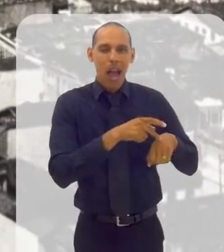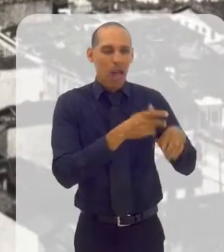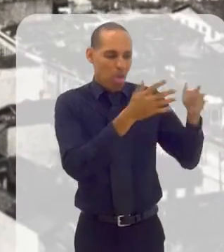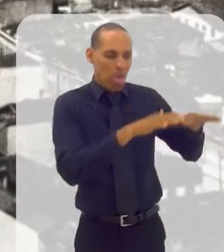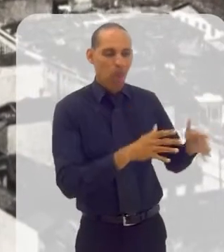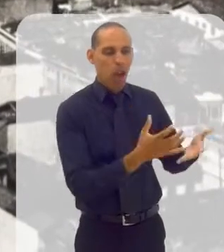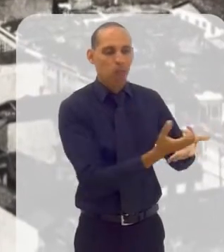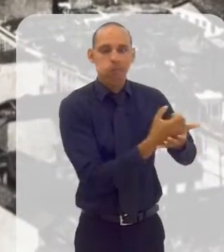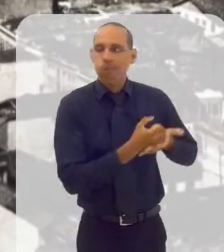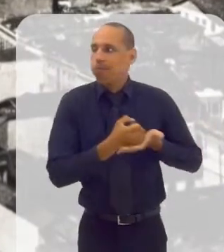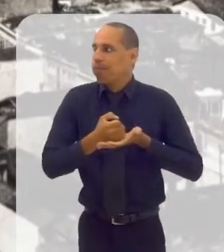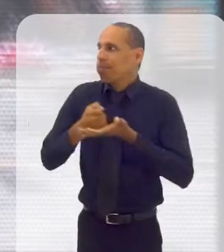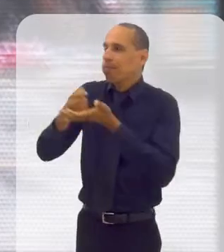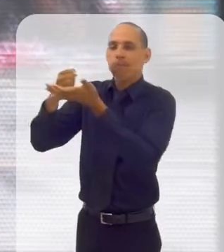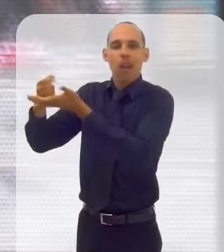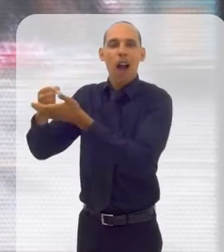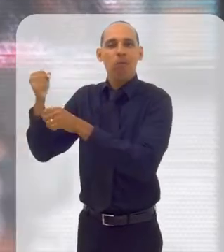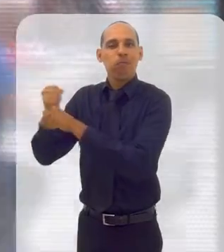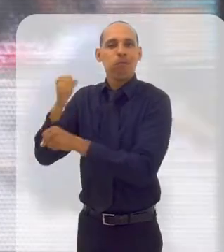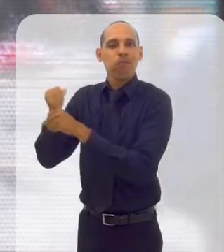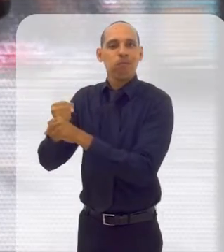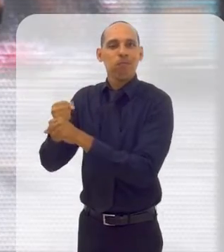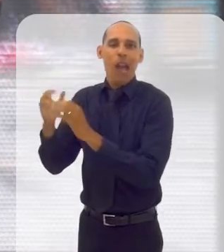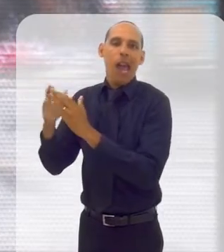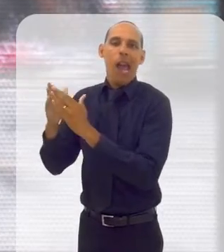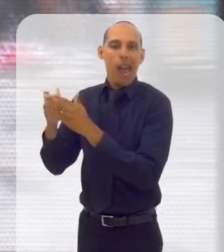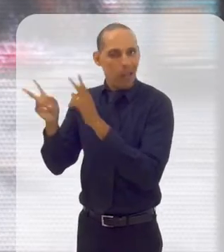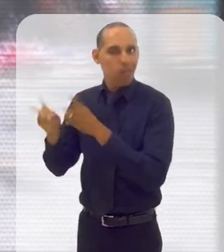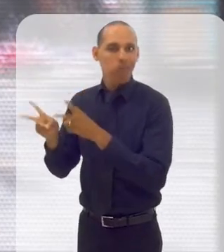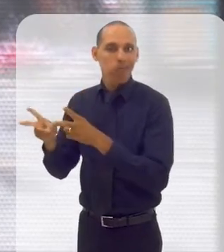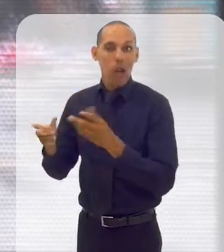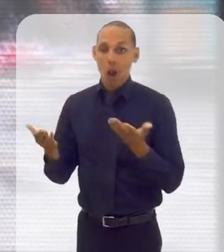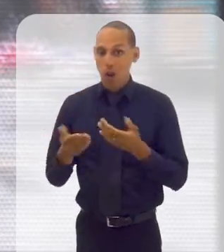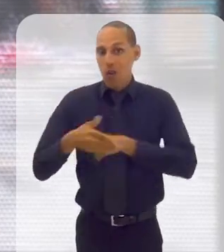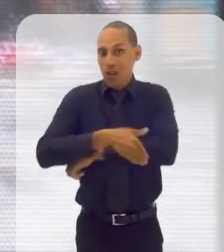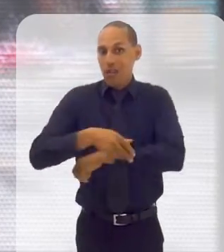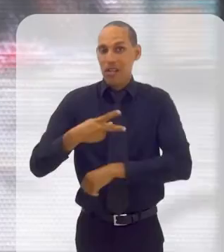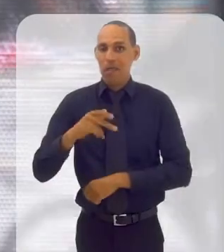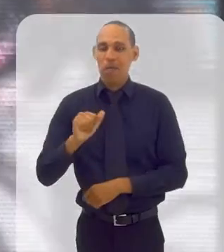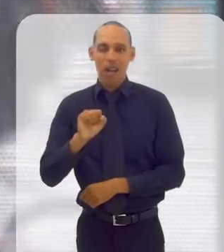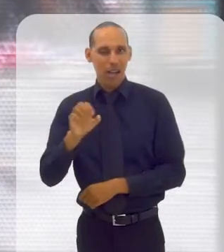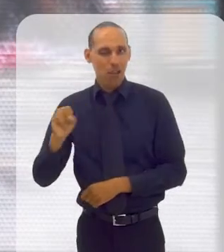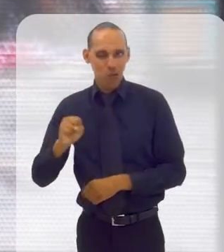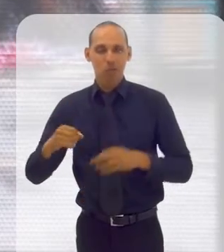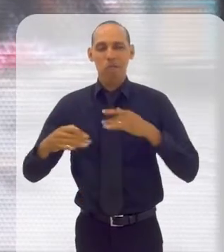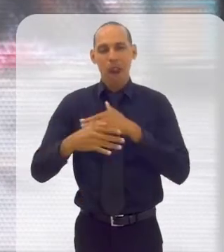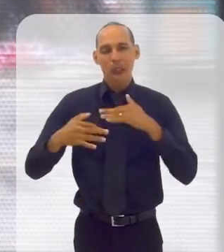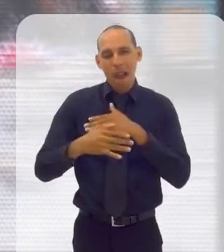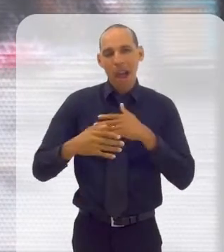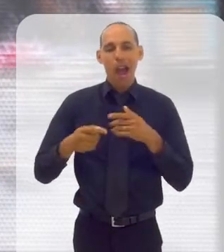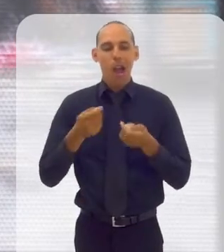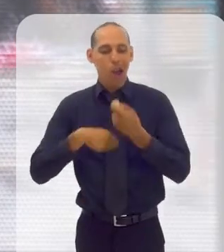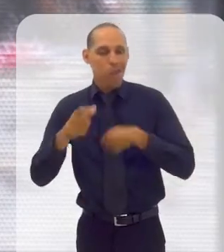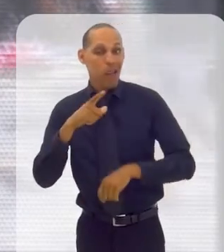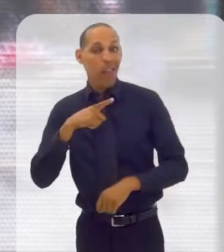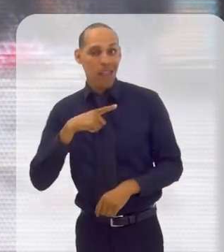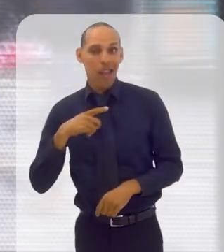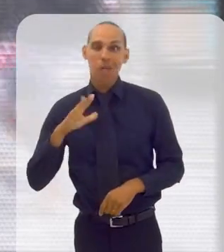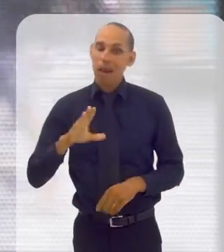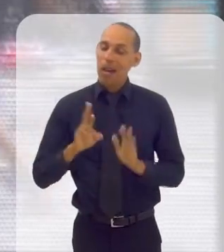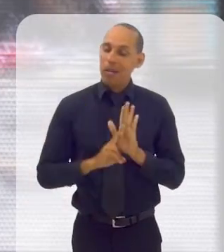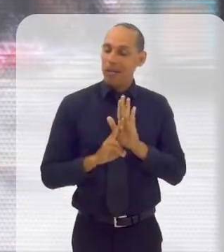poder construir suas moradias. Então, a Avenida Passos, que hoje é muito ligada ao comércio, tem um trânsito muito